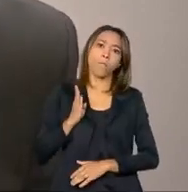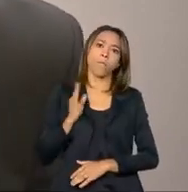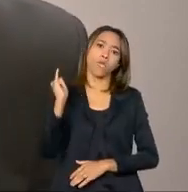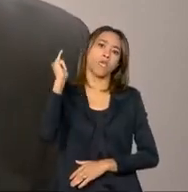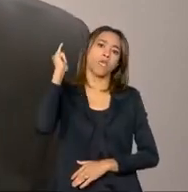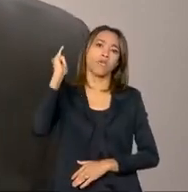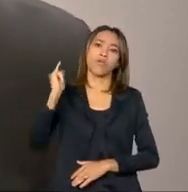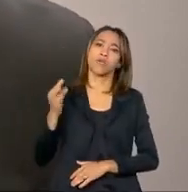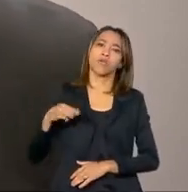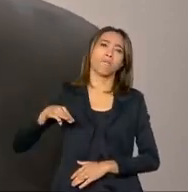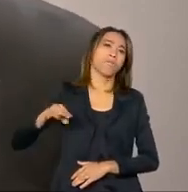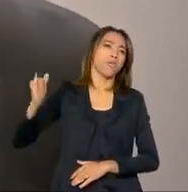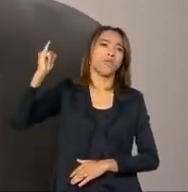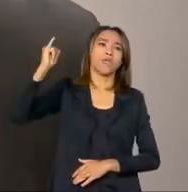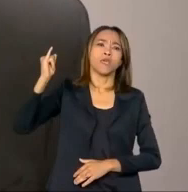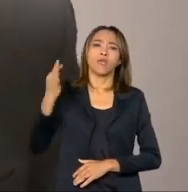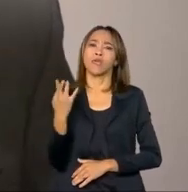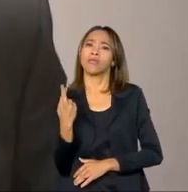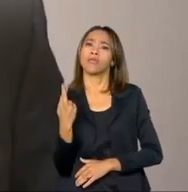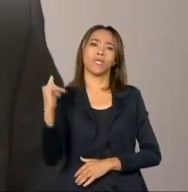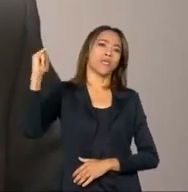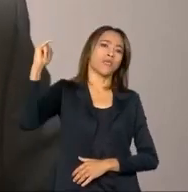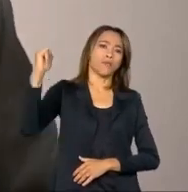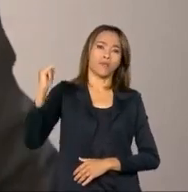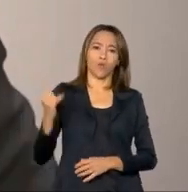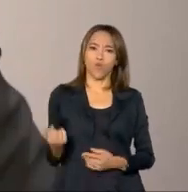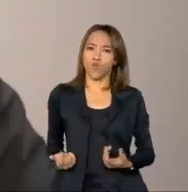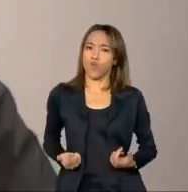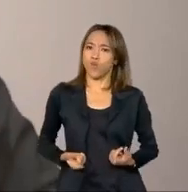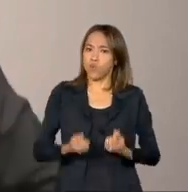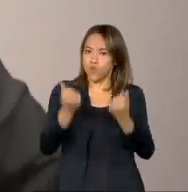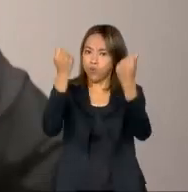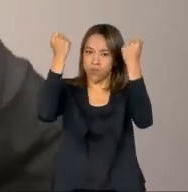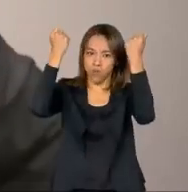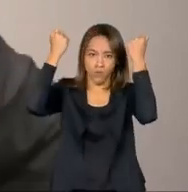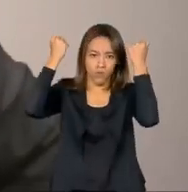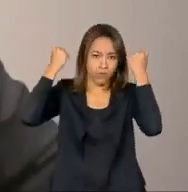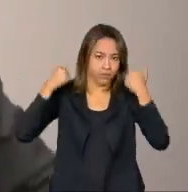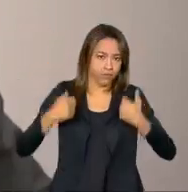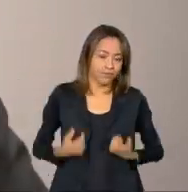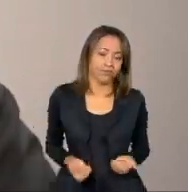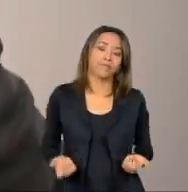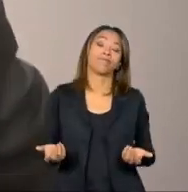o bilionário trilionário. Um camarada, e tem